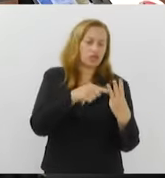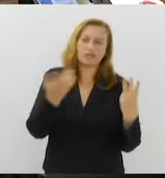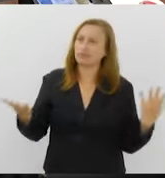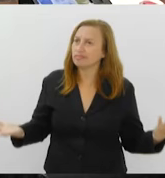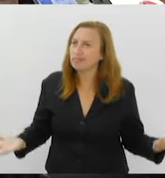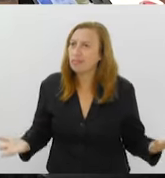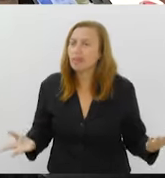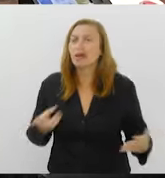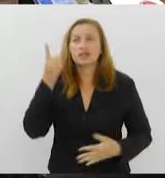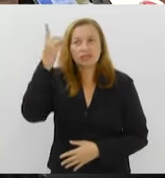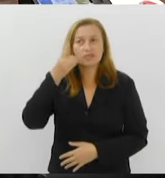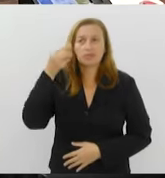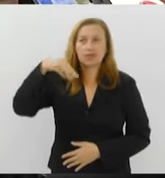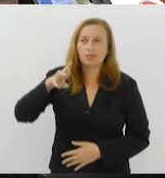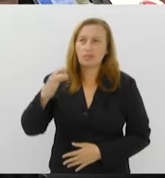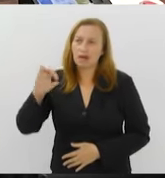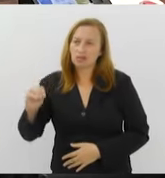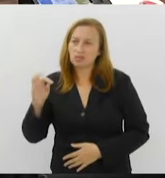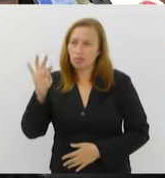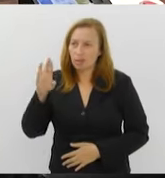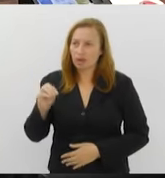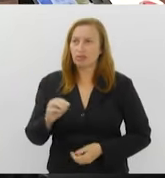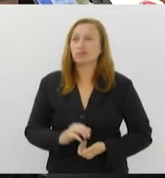Flávio. O Alberto tinha pedido a palavra.